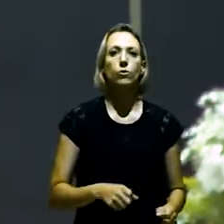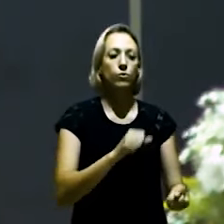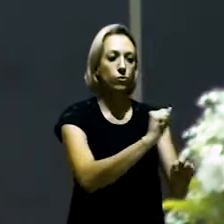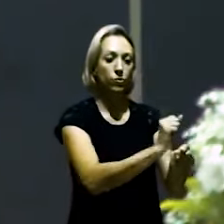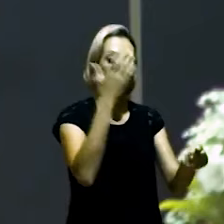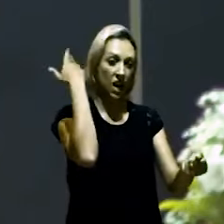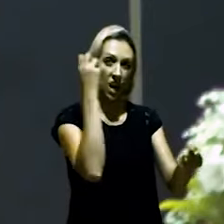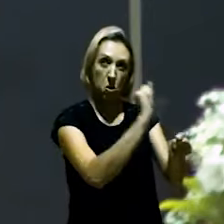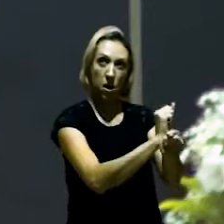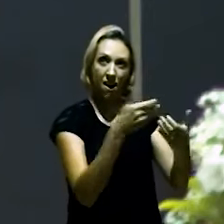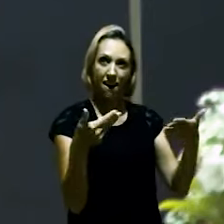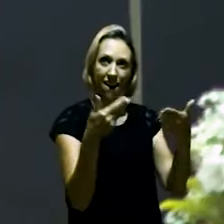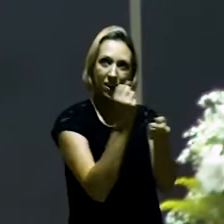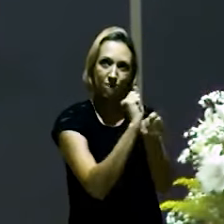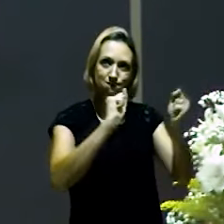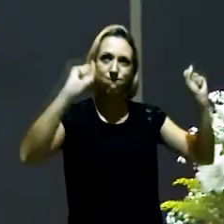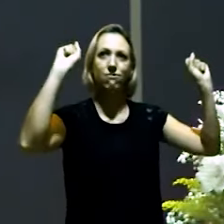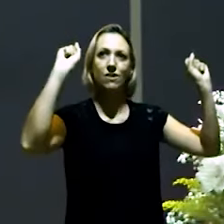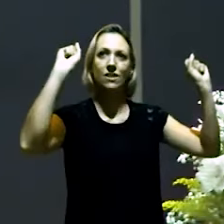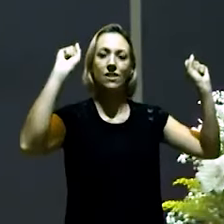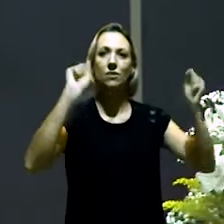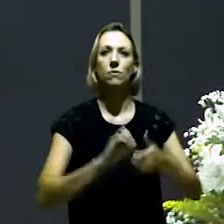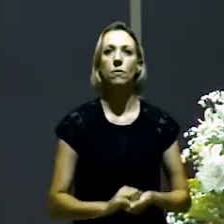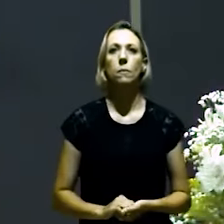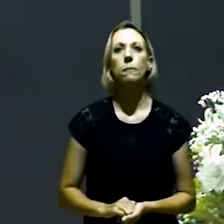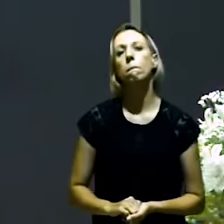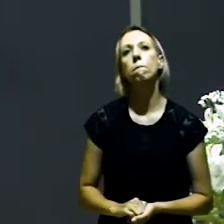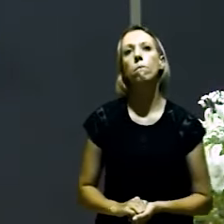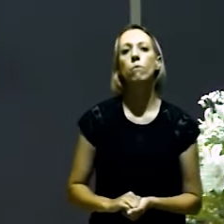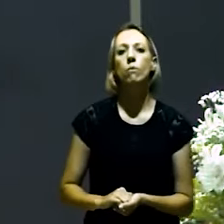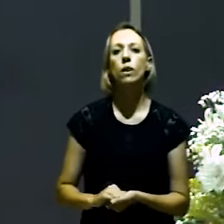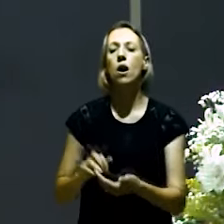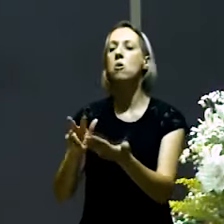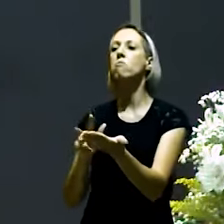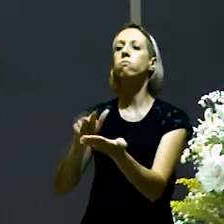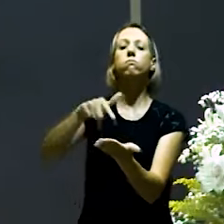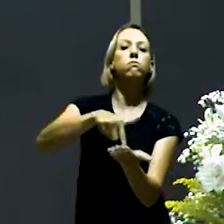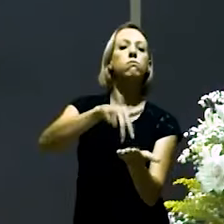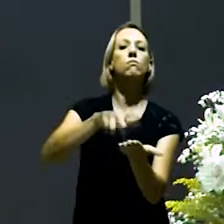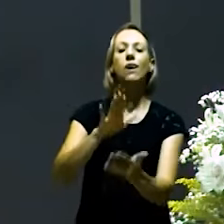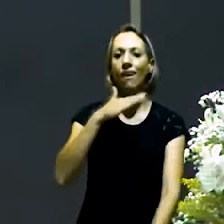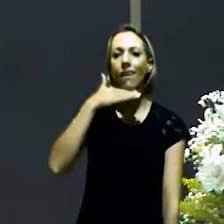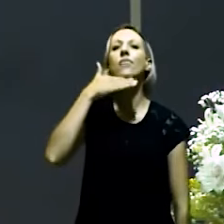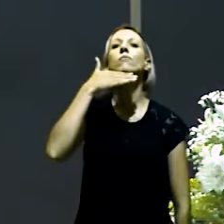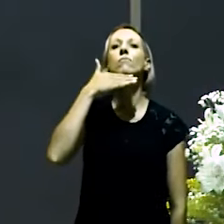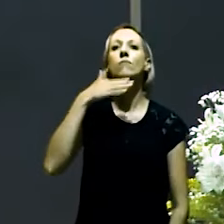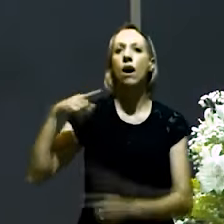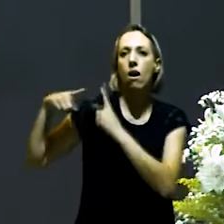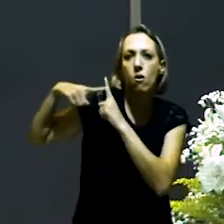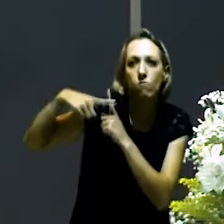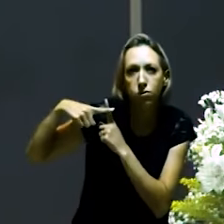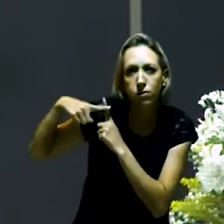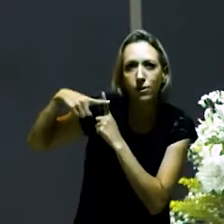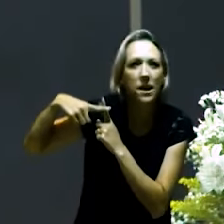como despojo das mãos dos nossos inimigos, agora Ele desfila. Mas Ele não mais desfila com a cruz nas costas. Ele não